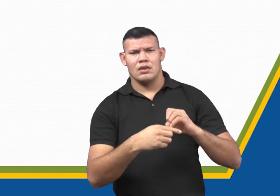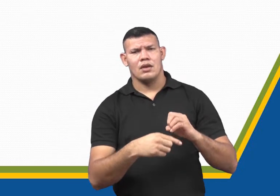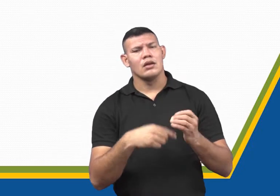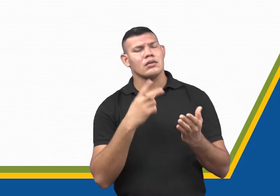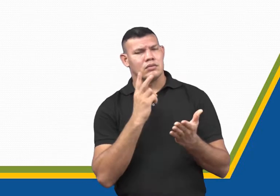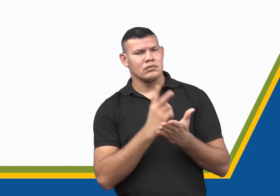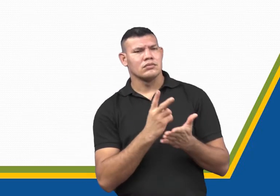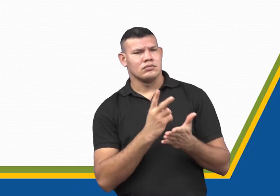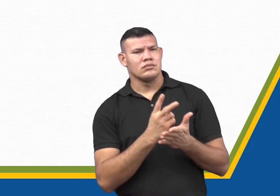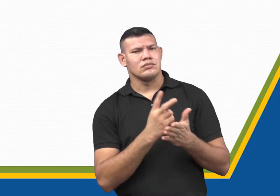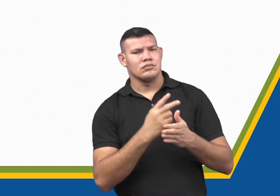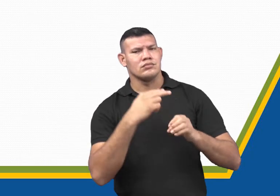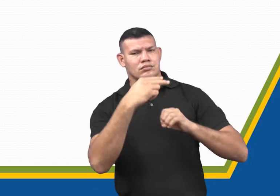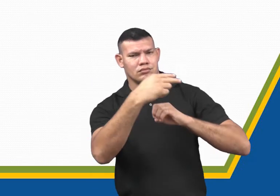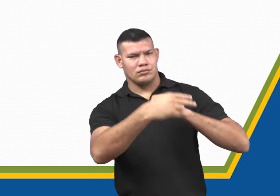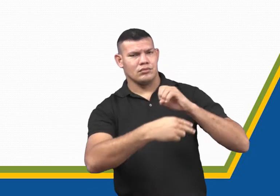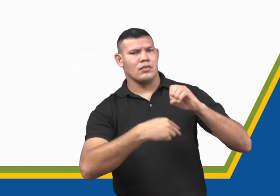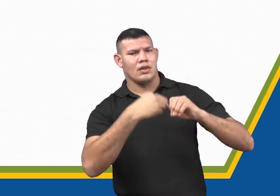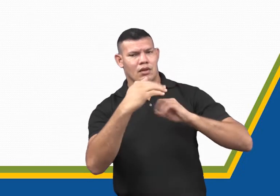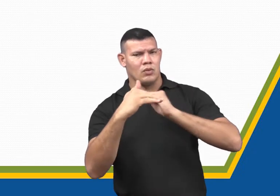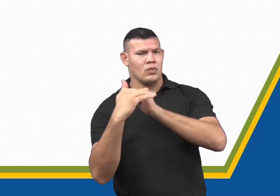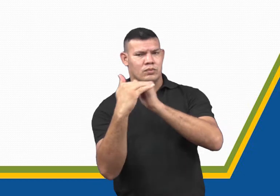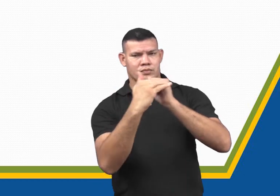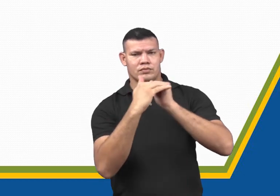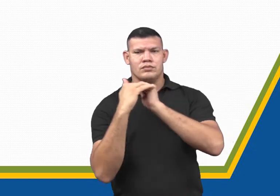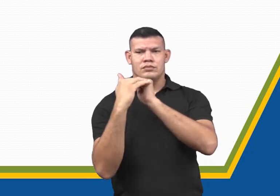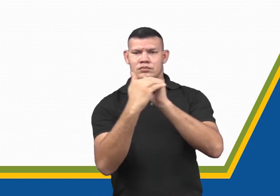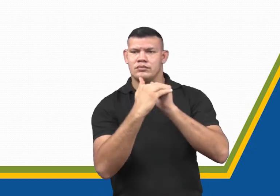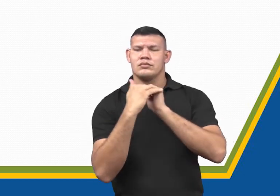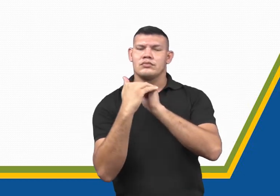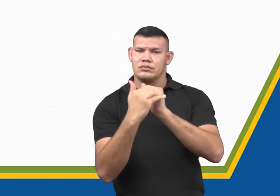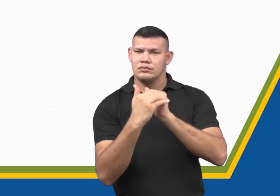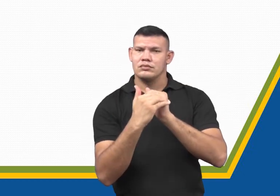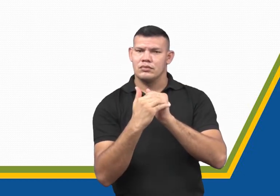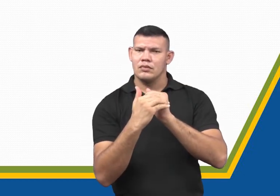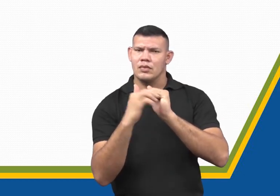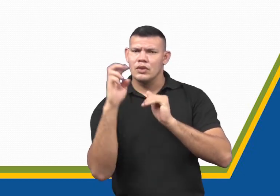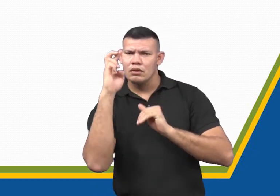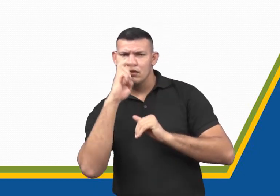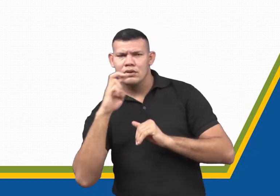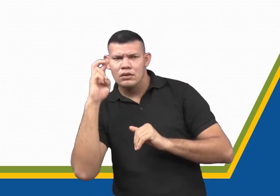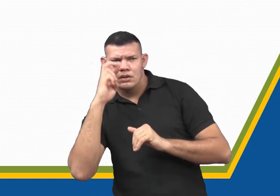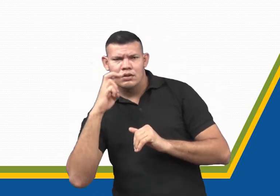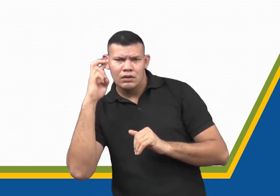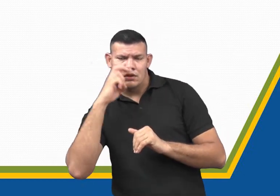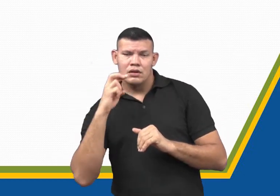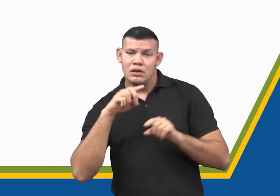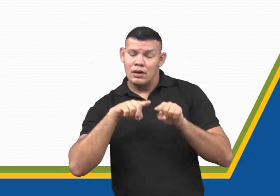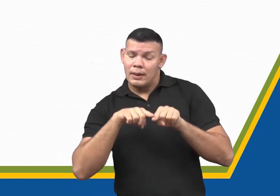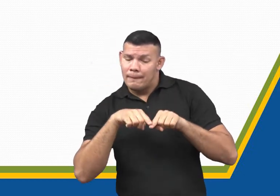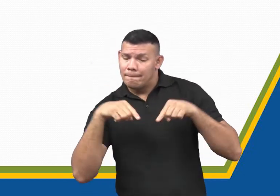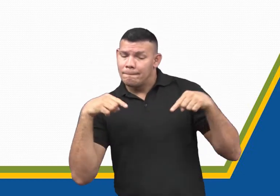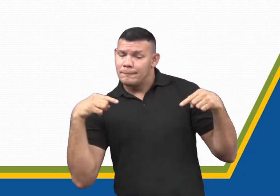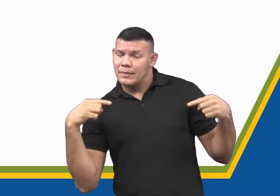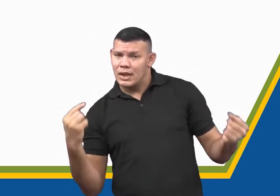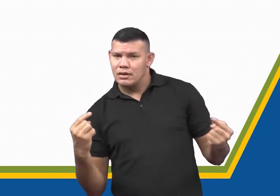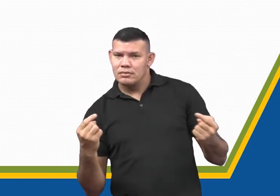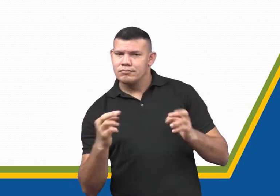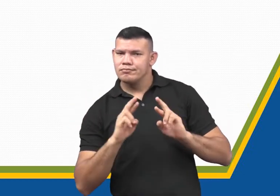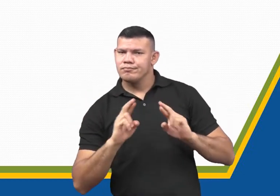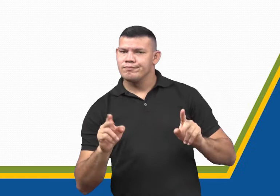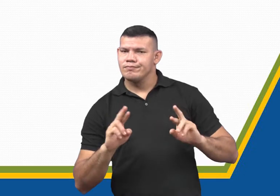mesmo número de nêutrons, a gente consegue observar o mesmo número de nêutrons, mas um número diferente